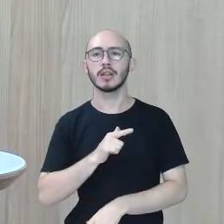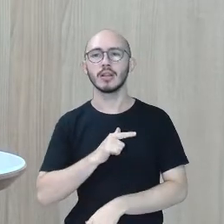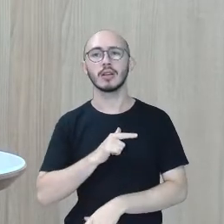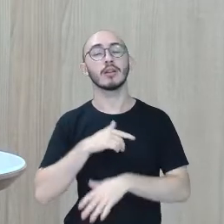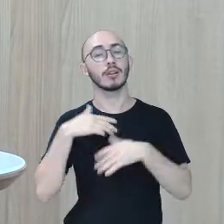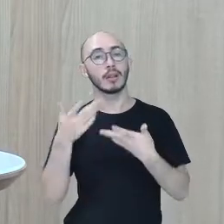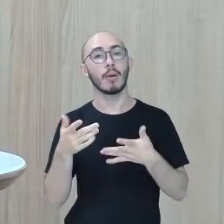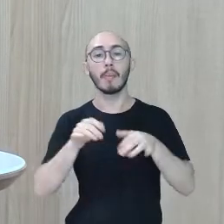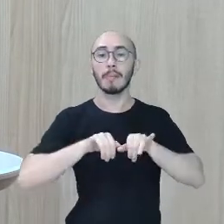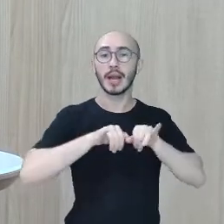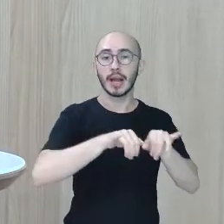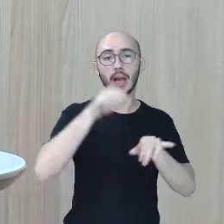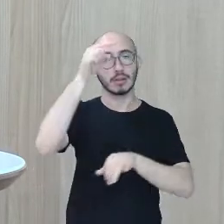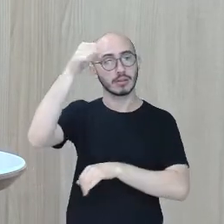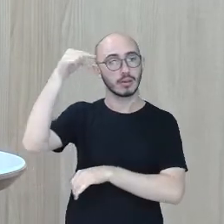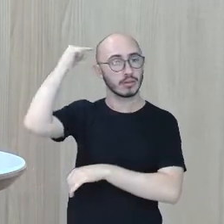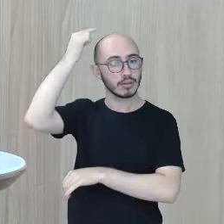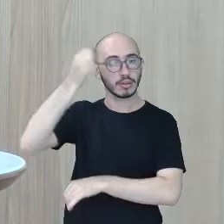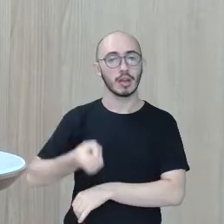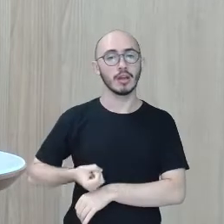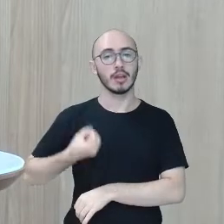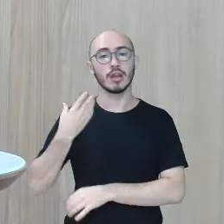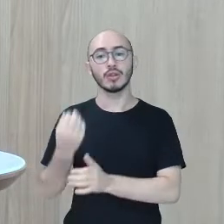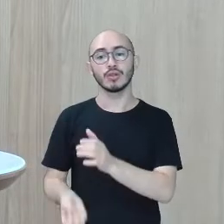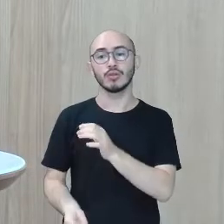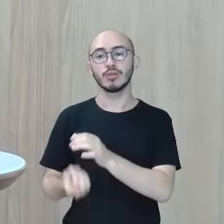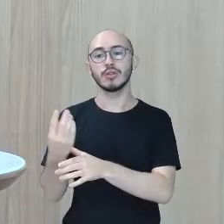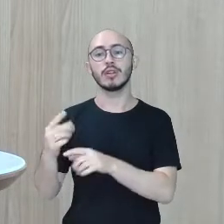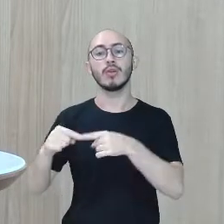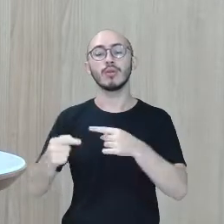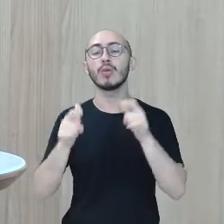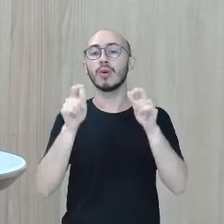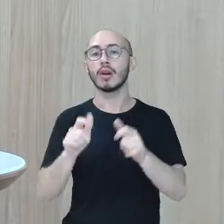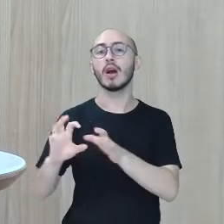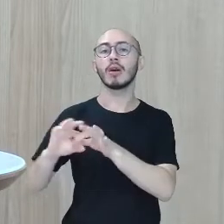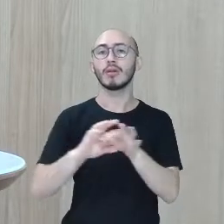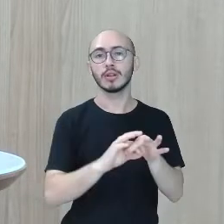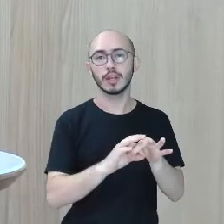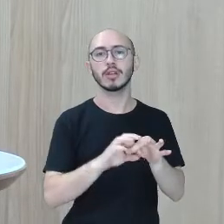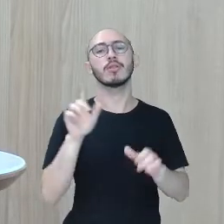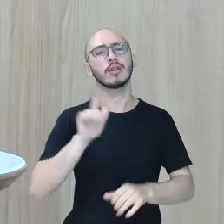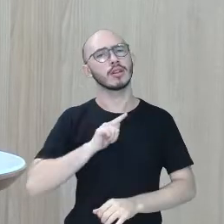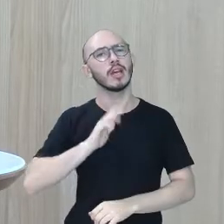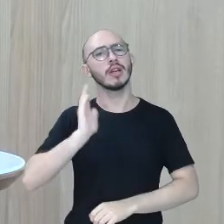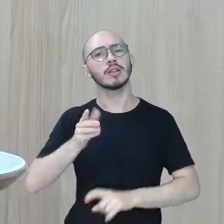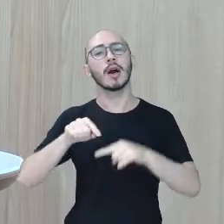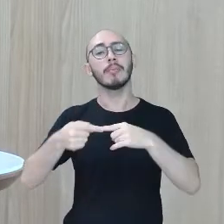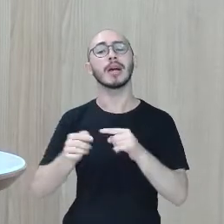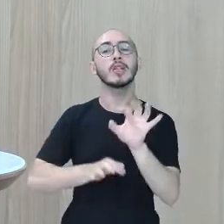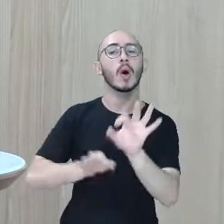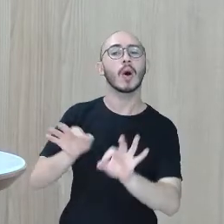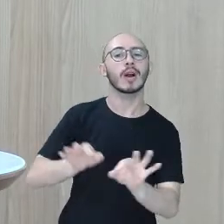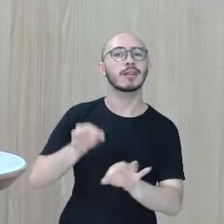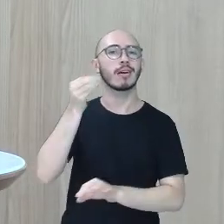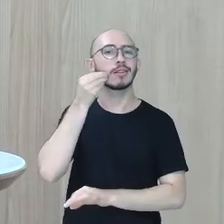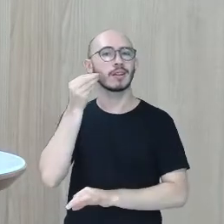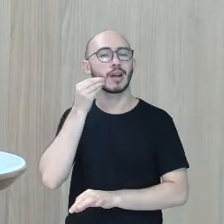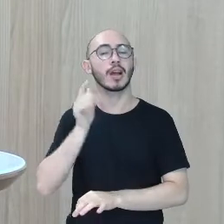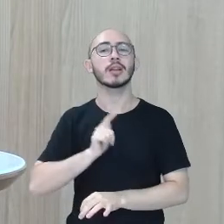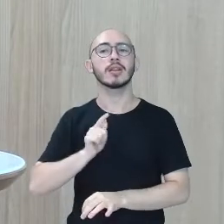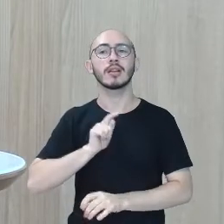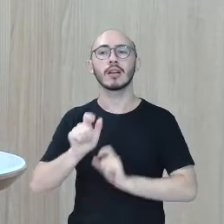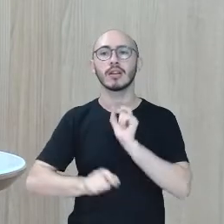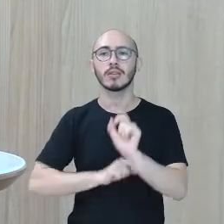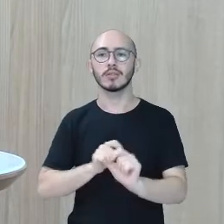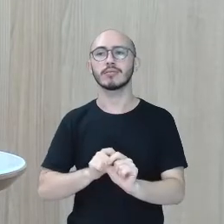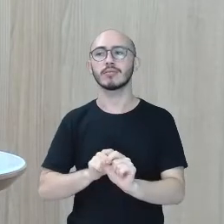mercado público de São José, ele surgiu justamente nesse esforço de organizar um pouco esse comércio de rua. Inclusive, havia uma treta muito grande entre